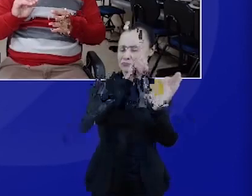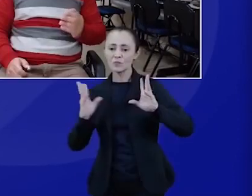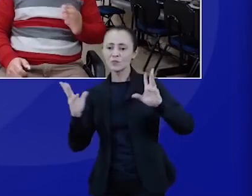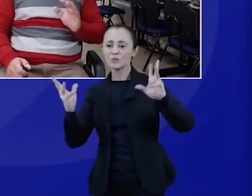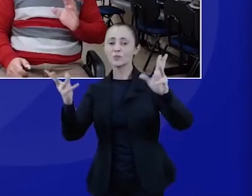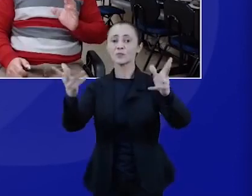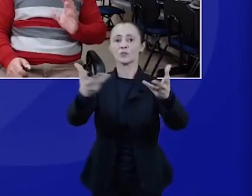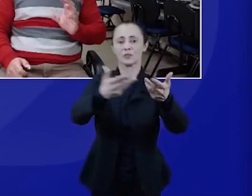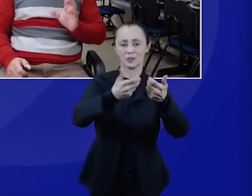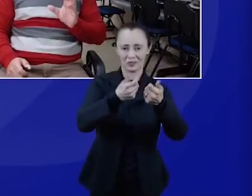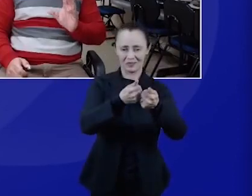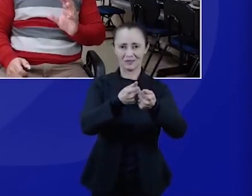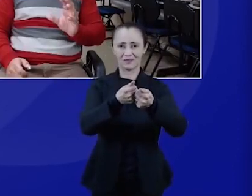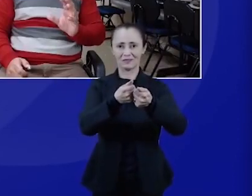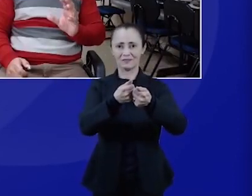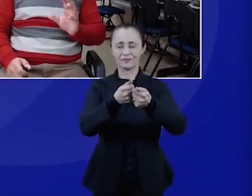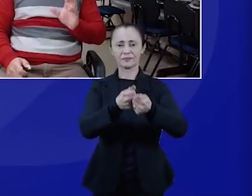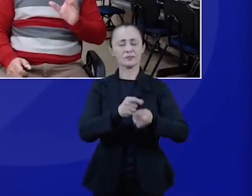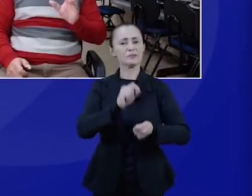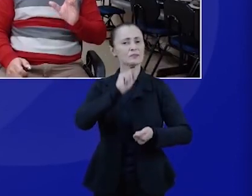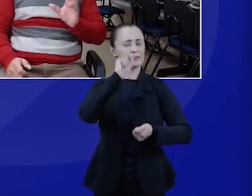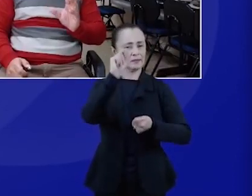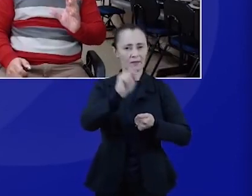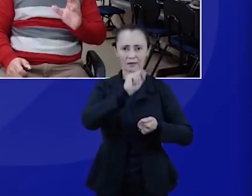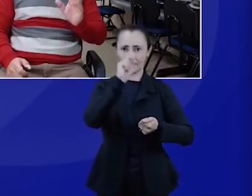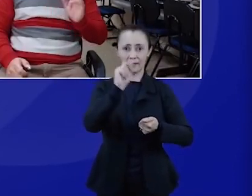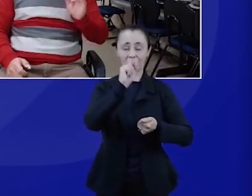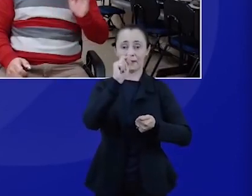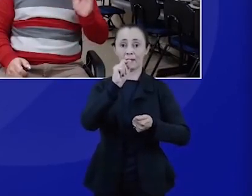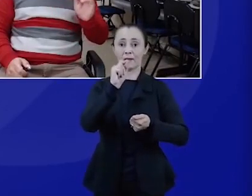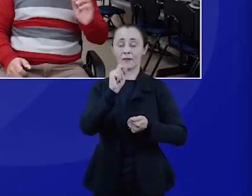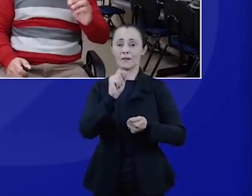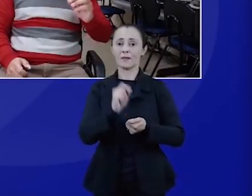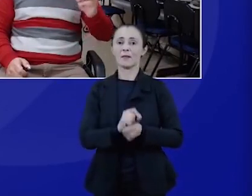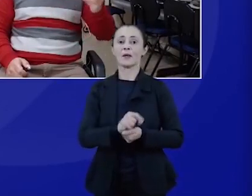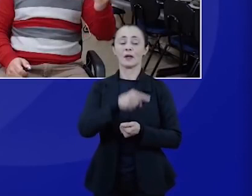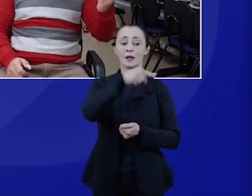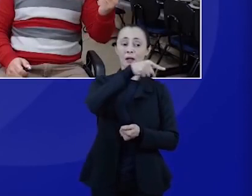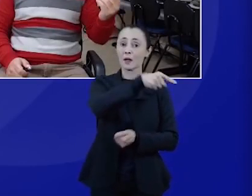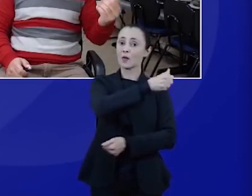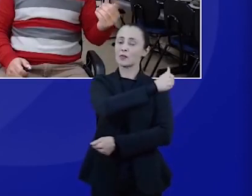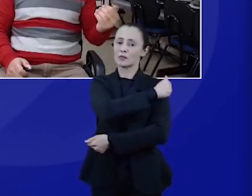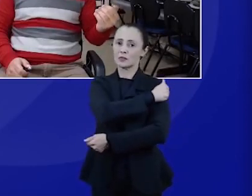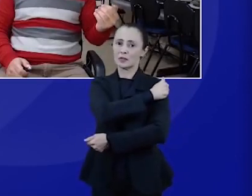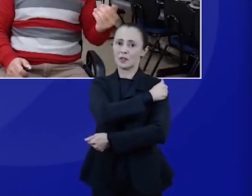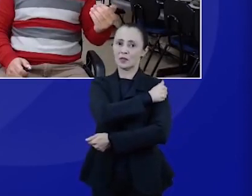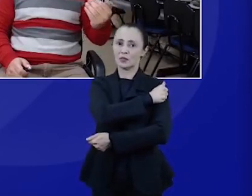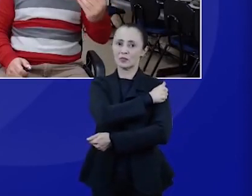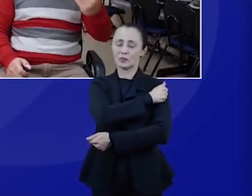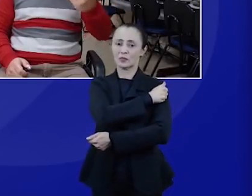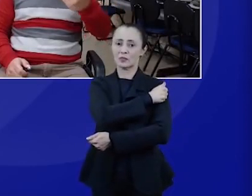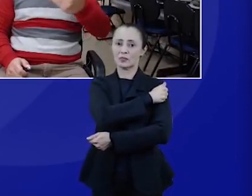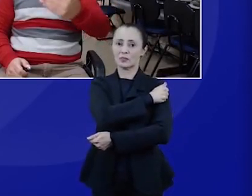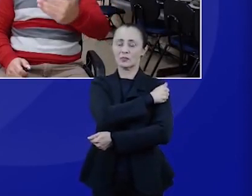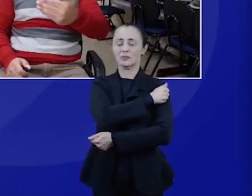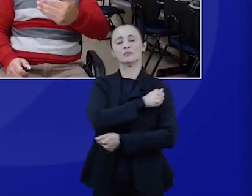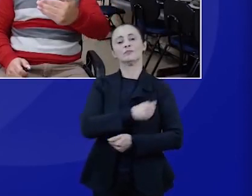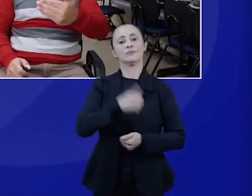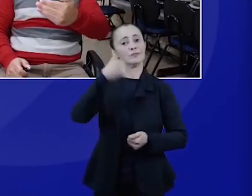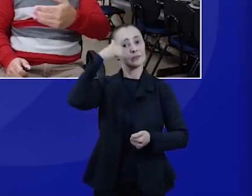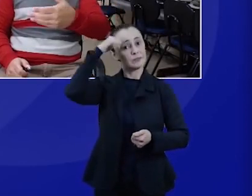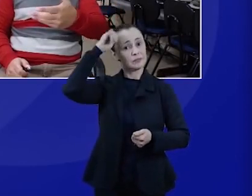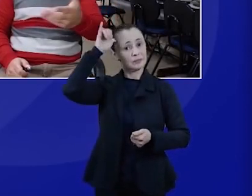né? Para atender quem? Para atender os estudantes, tanto do meio urbano quanto da zona